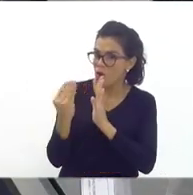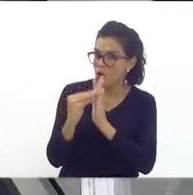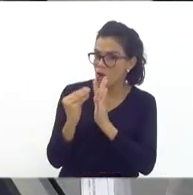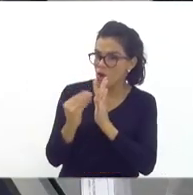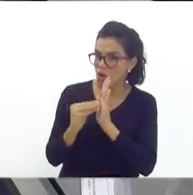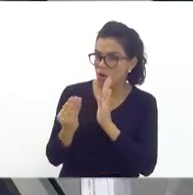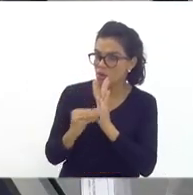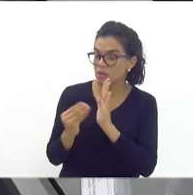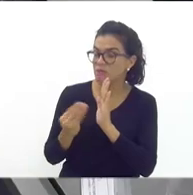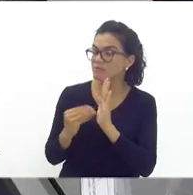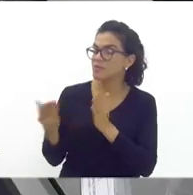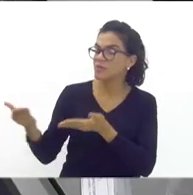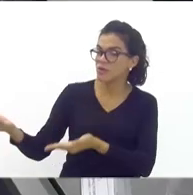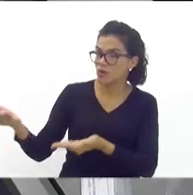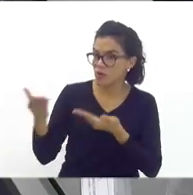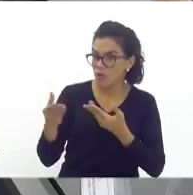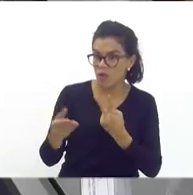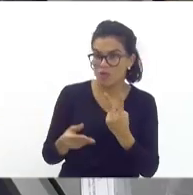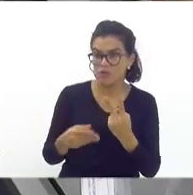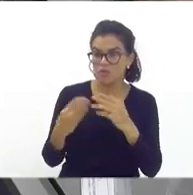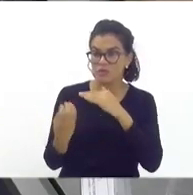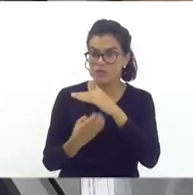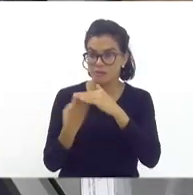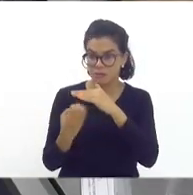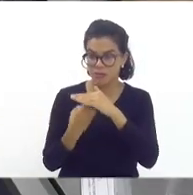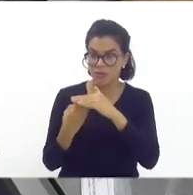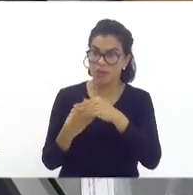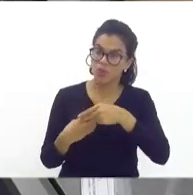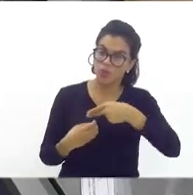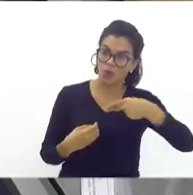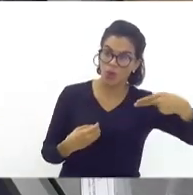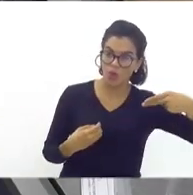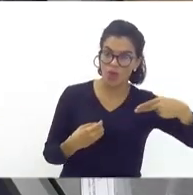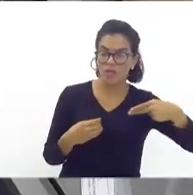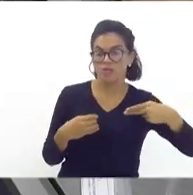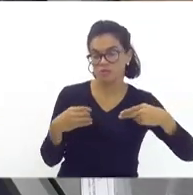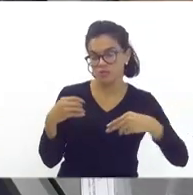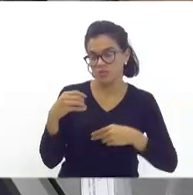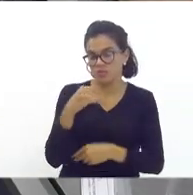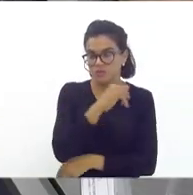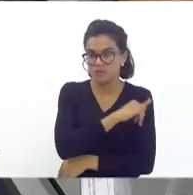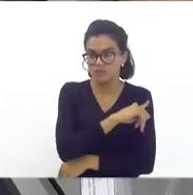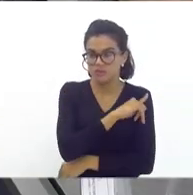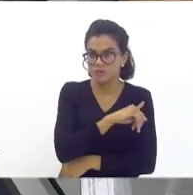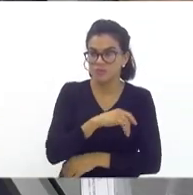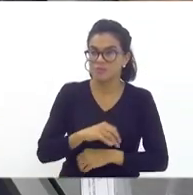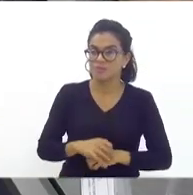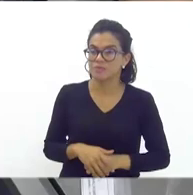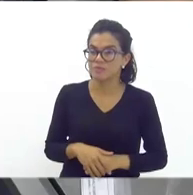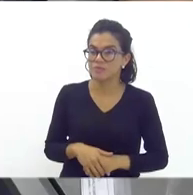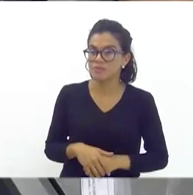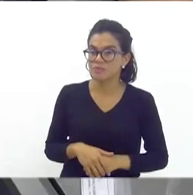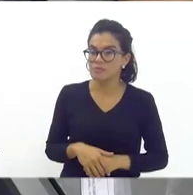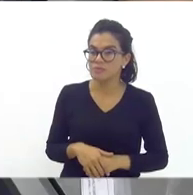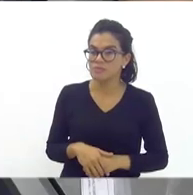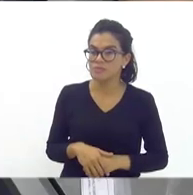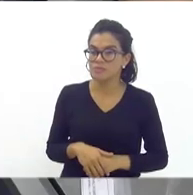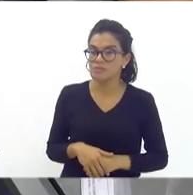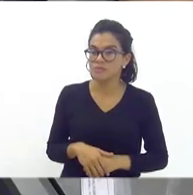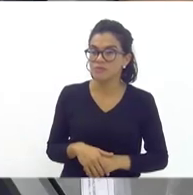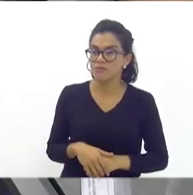anteriormente de convocar as duas empresas Norte Fluminense e deputado liberou vai fazer uma encaminhação pra gente deliberar a gente fazer uso da